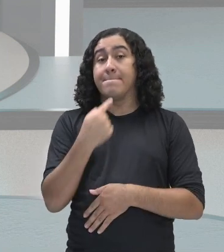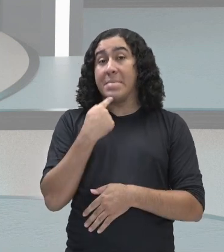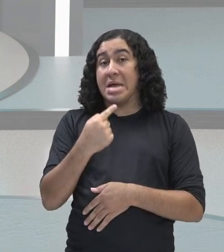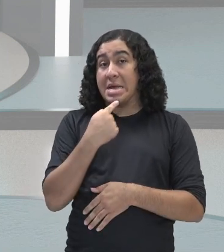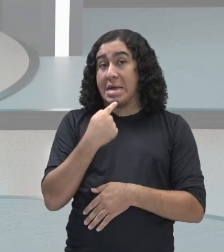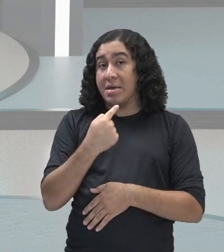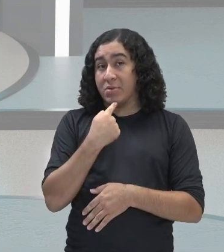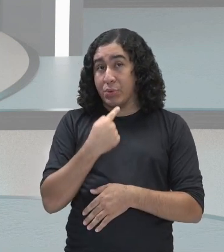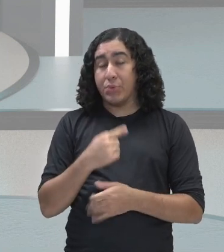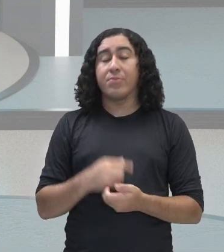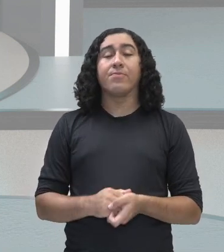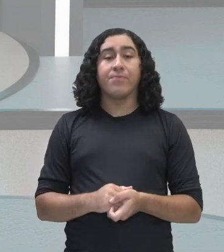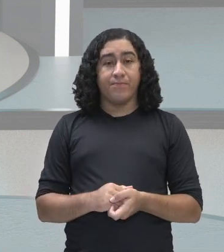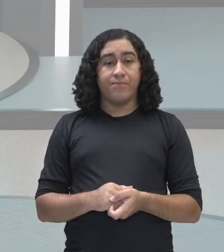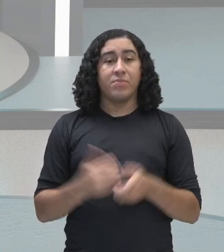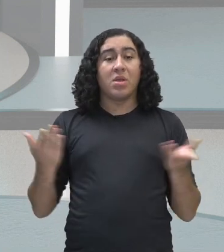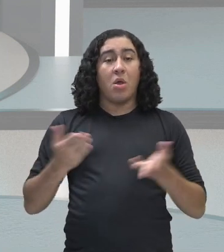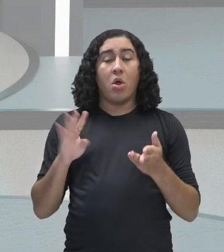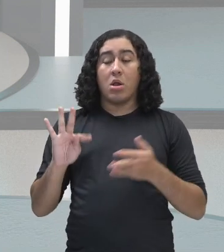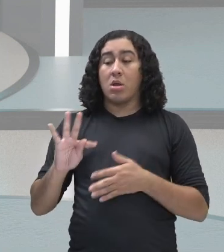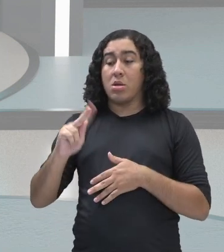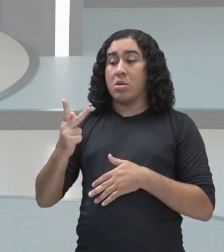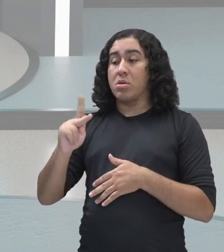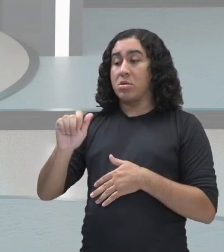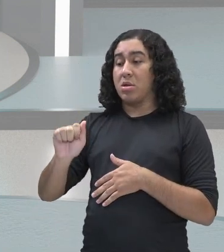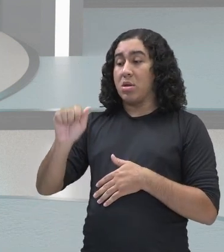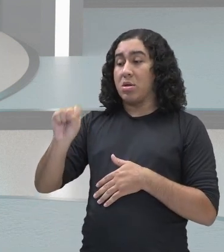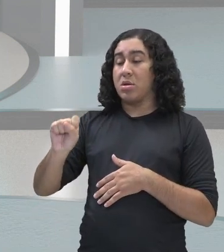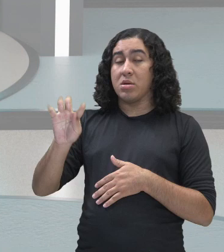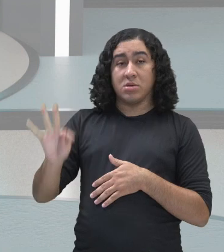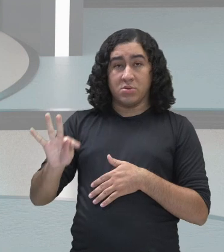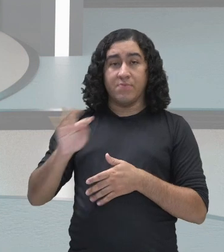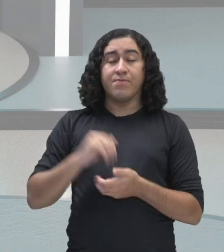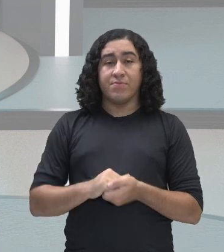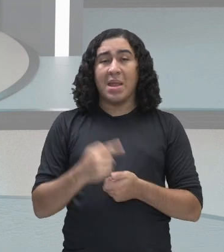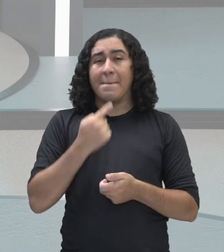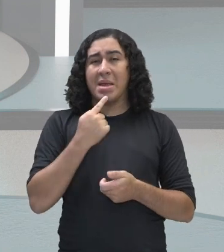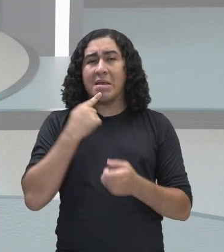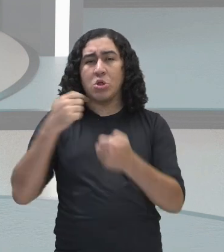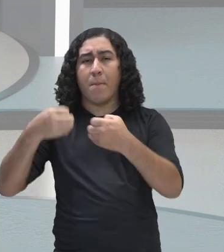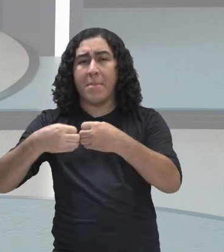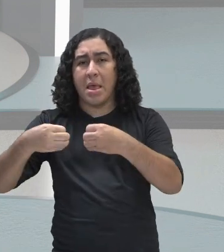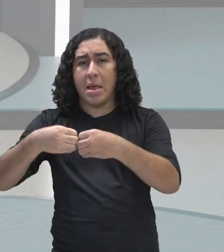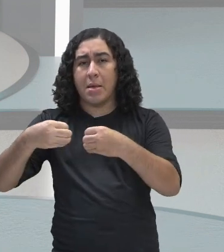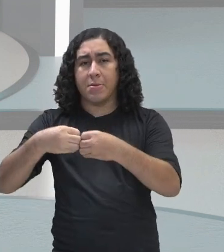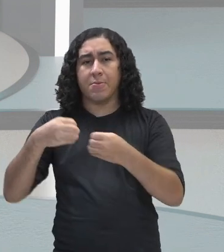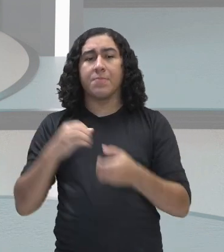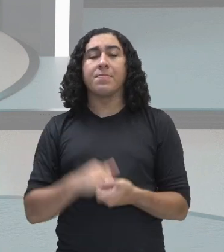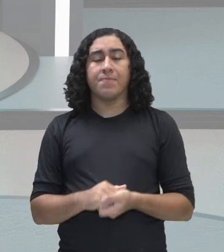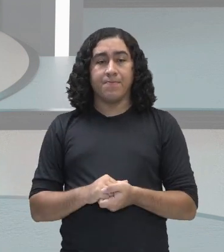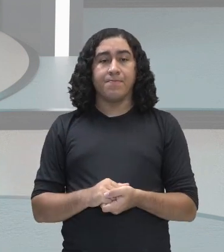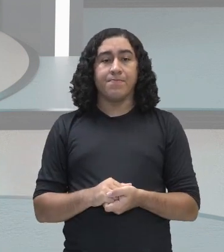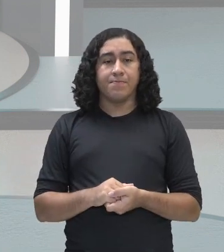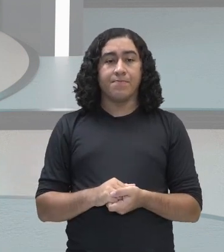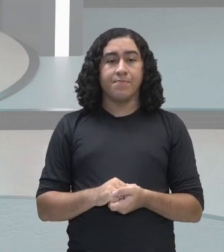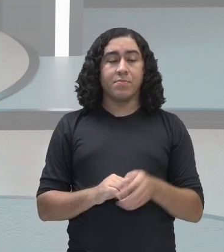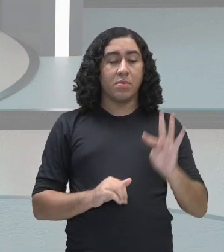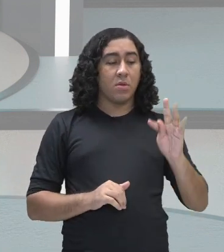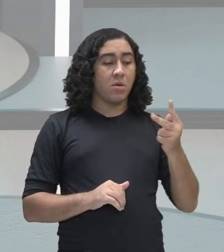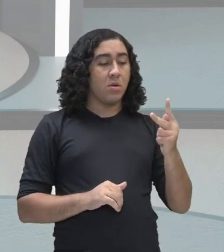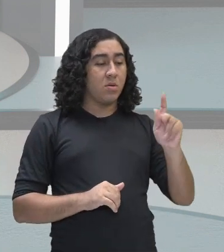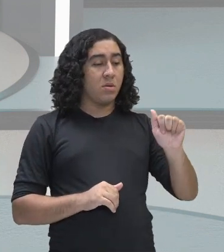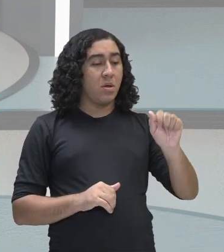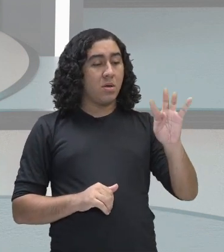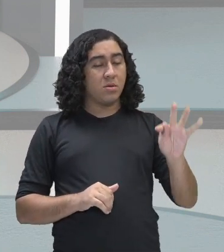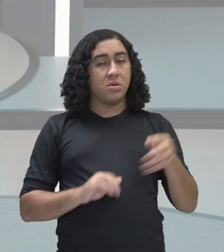distância. Agora, nós vamos ver o that, que é o outro pronome que nós utilizamos na situação oposta. Tá? Se o this eu utilizo